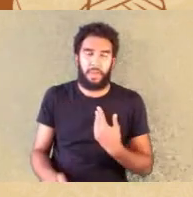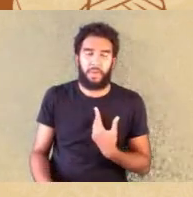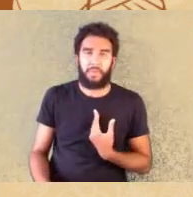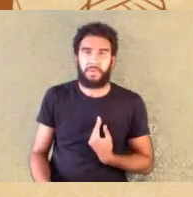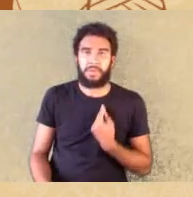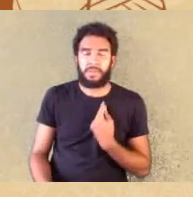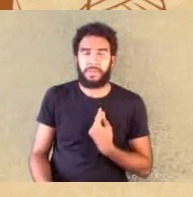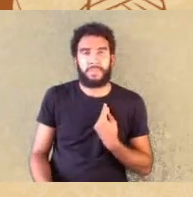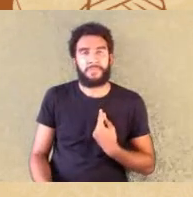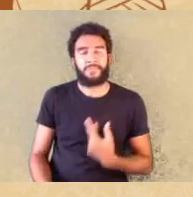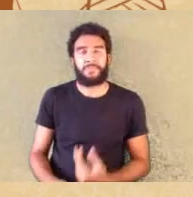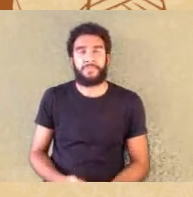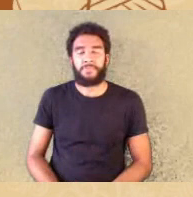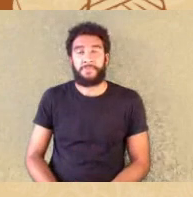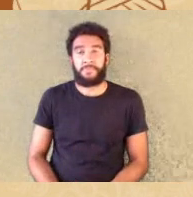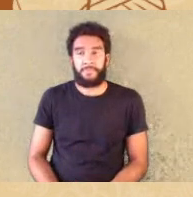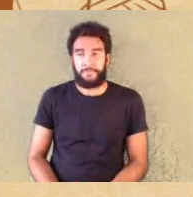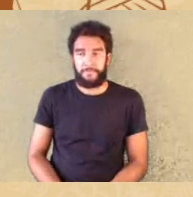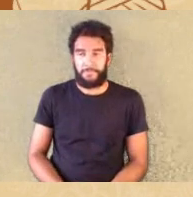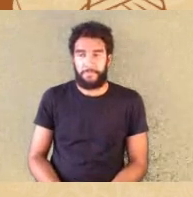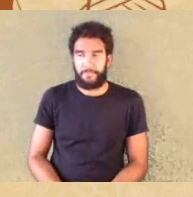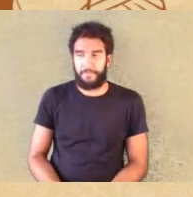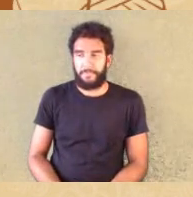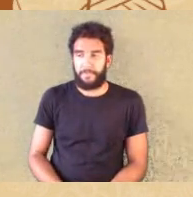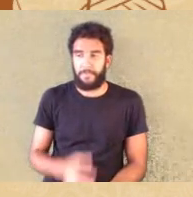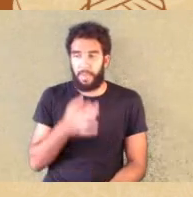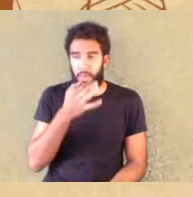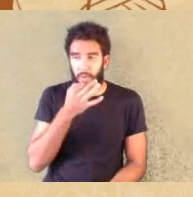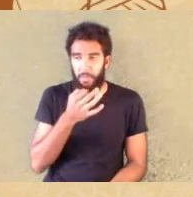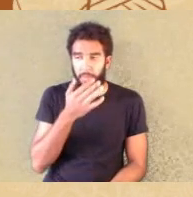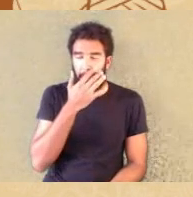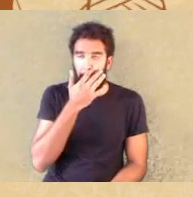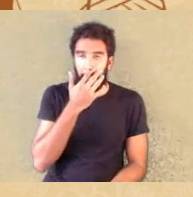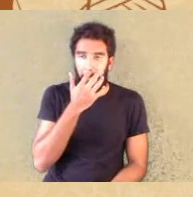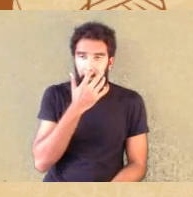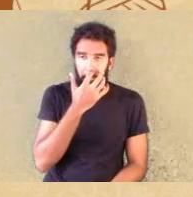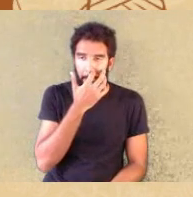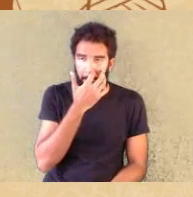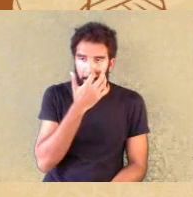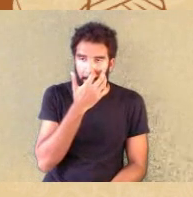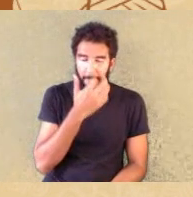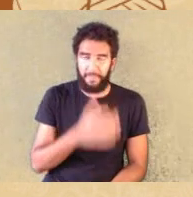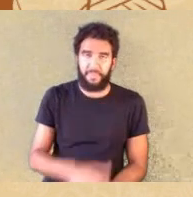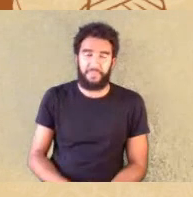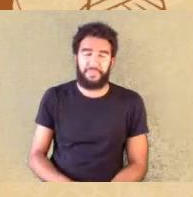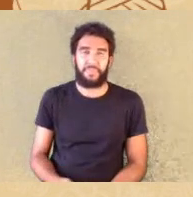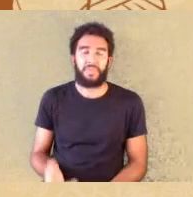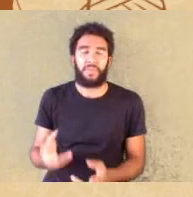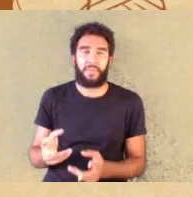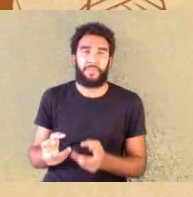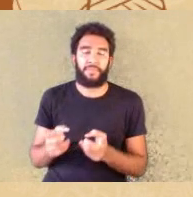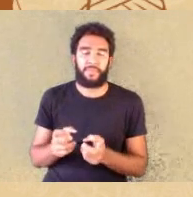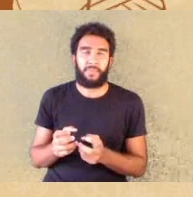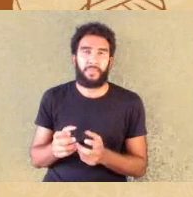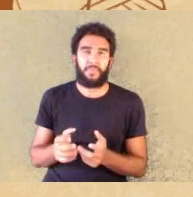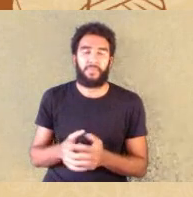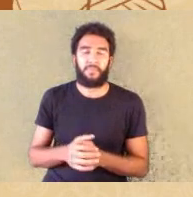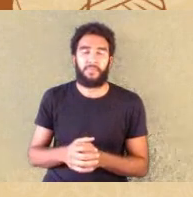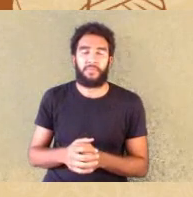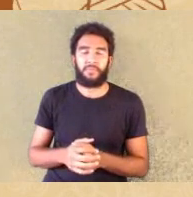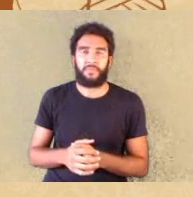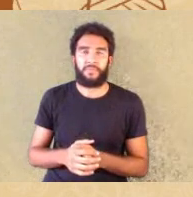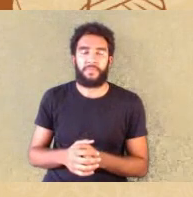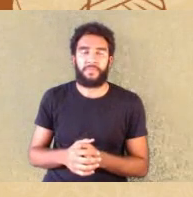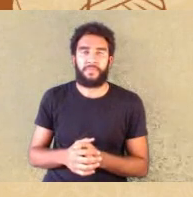aí. Eu acho, é uma coisa que eu tenho posto também para os colegas, a gente ainda tem um desafio nessa pesquisa de interseccionalizar mais, porque a gente percebe